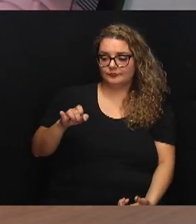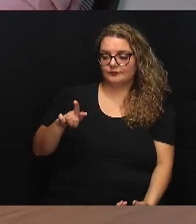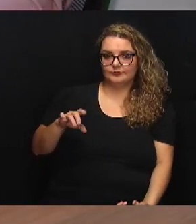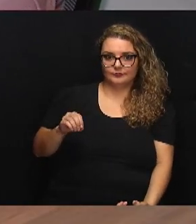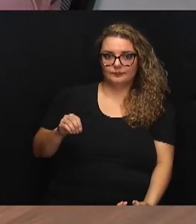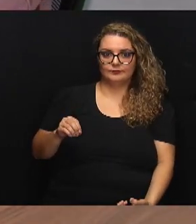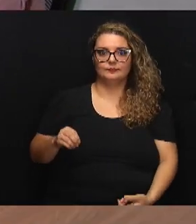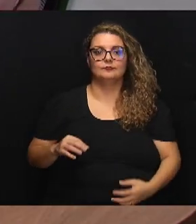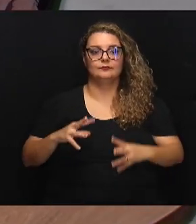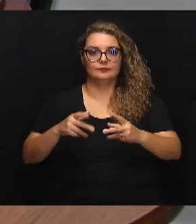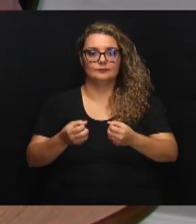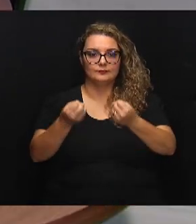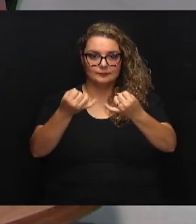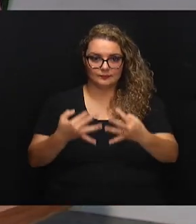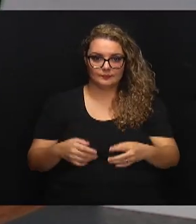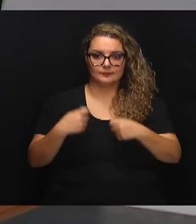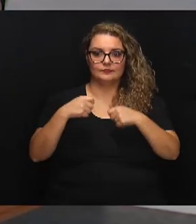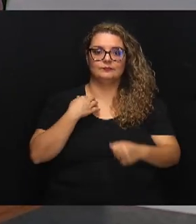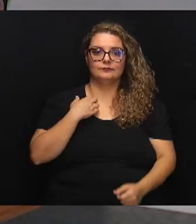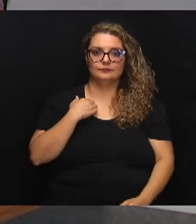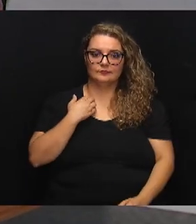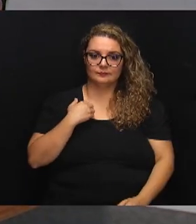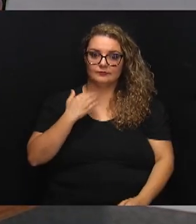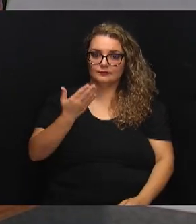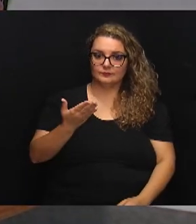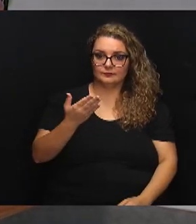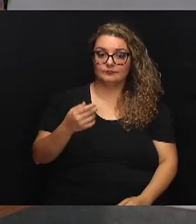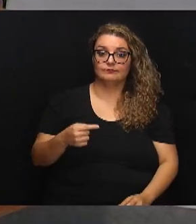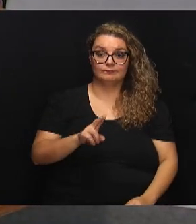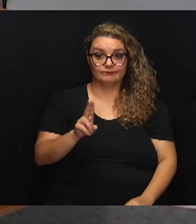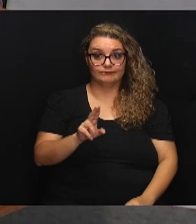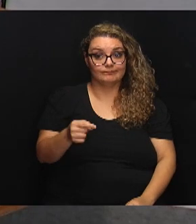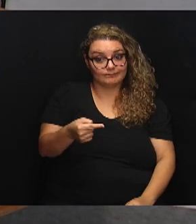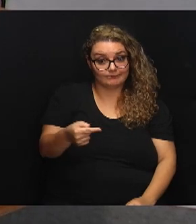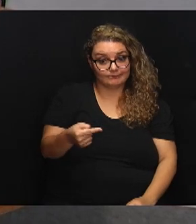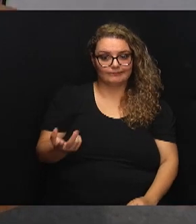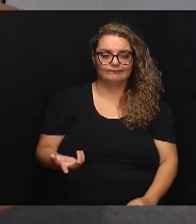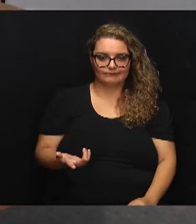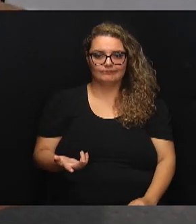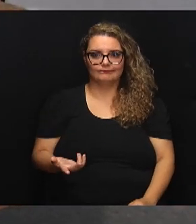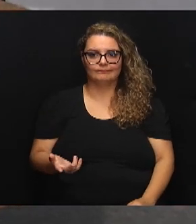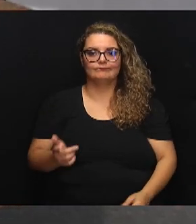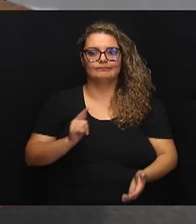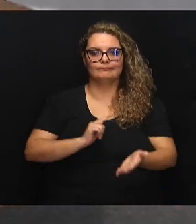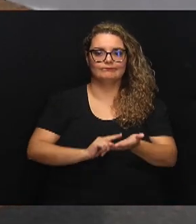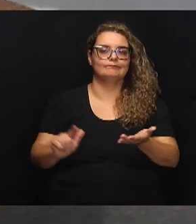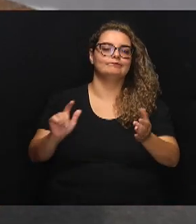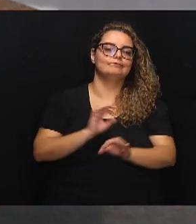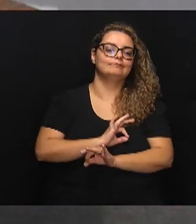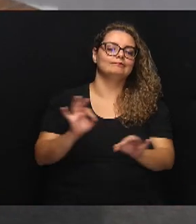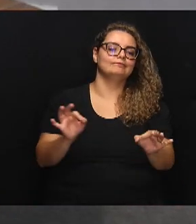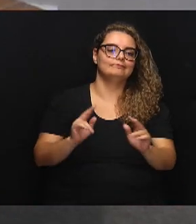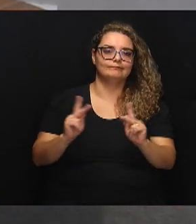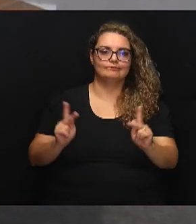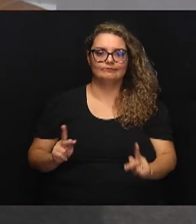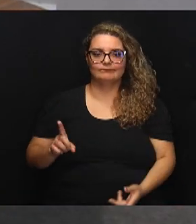as orientações necessárias para você que está negativado com o nome sujo limpar o seu nome. Diego, né, para a